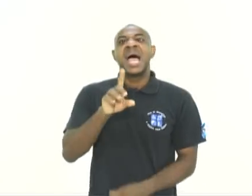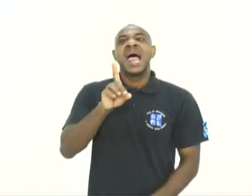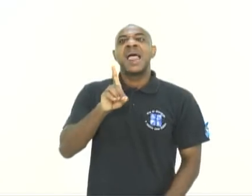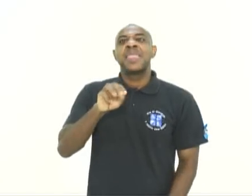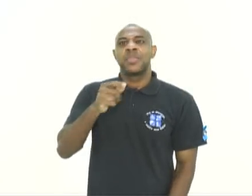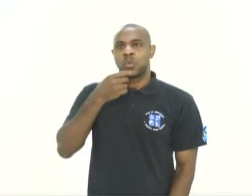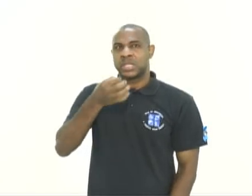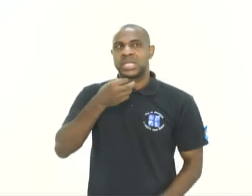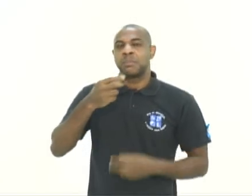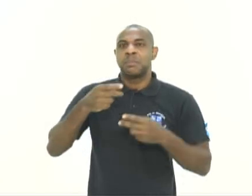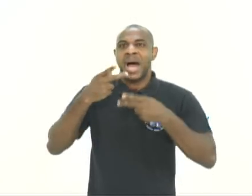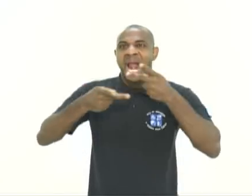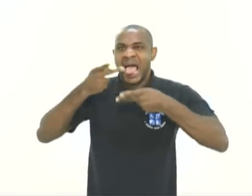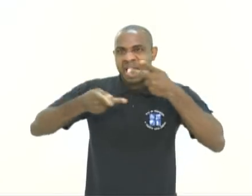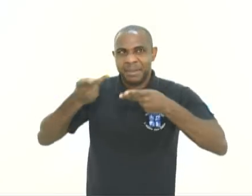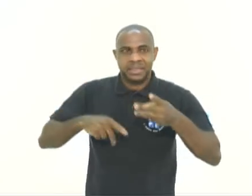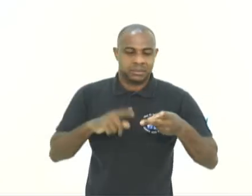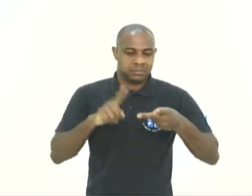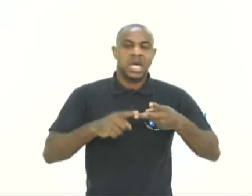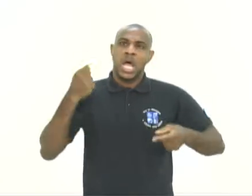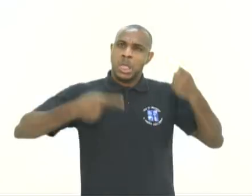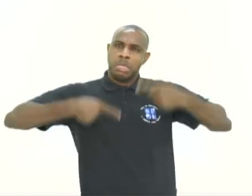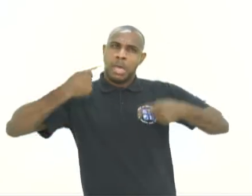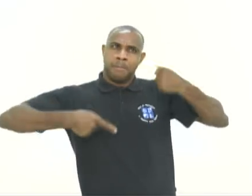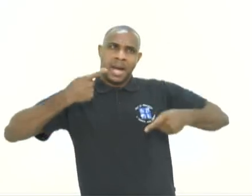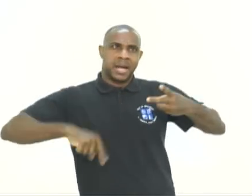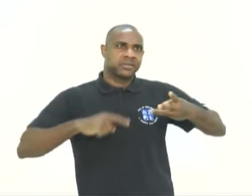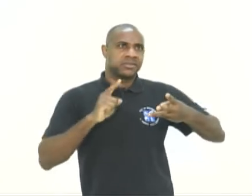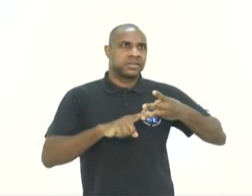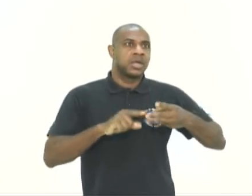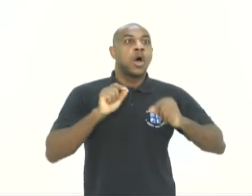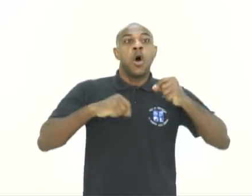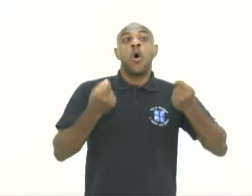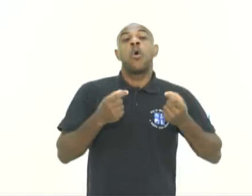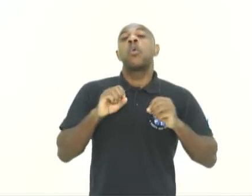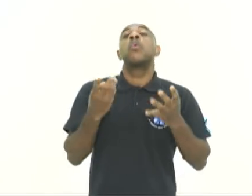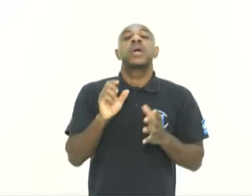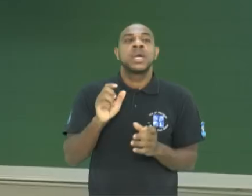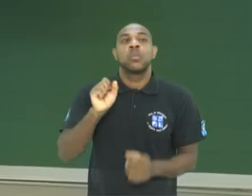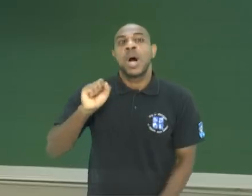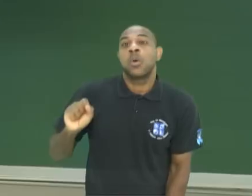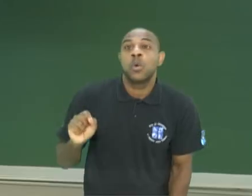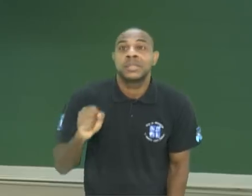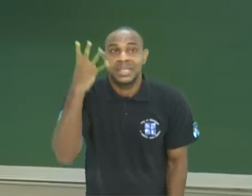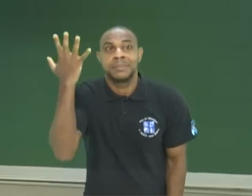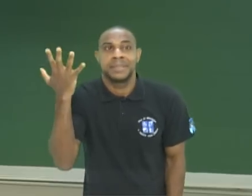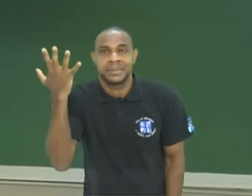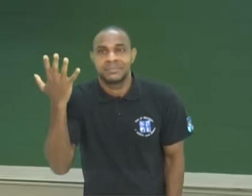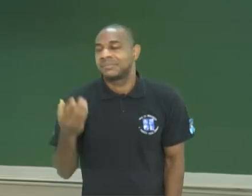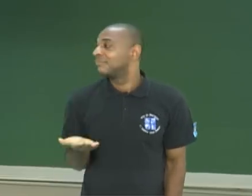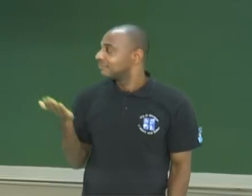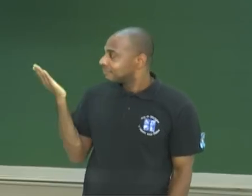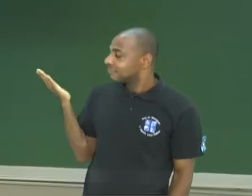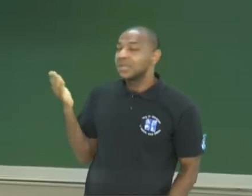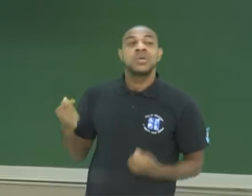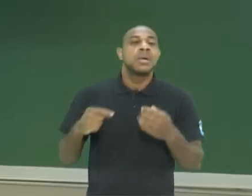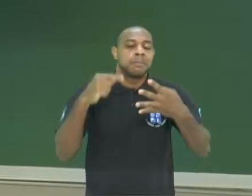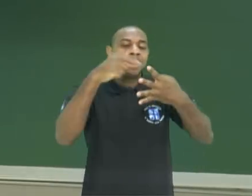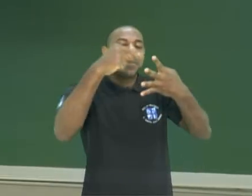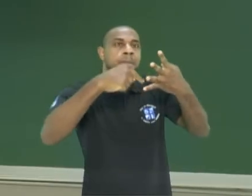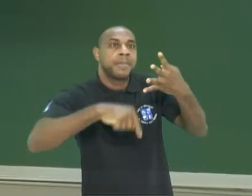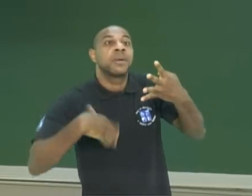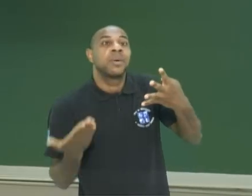Letra B, um debate. Ou letra C, uma polêmica. O que o artigo de opinião vai apresentar? Ele